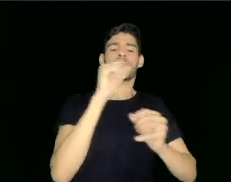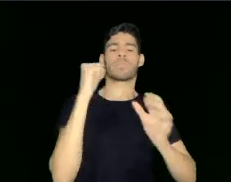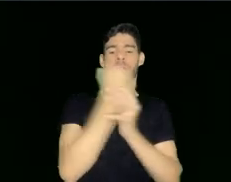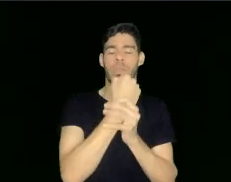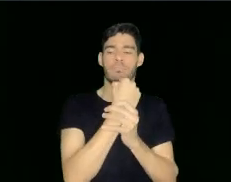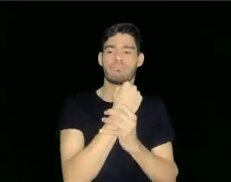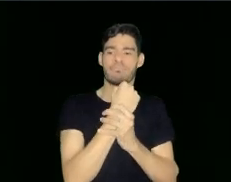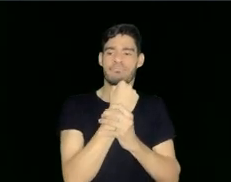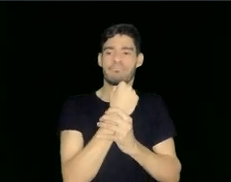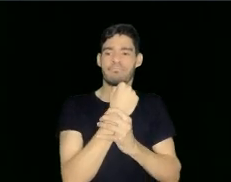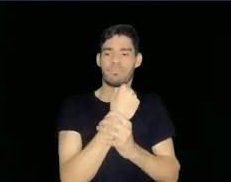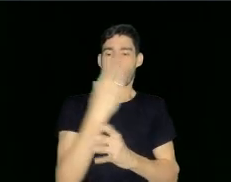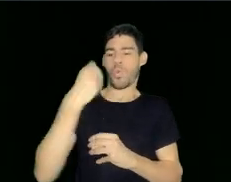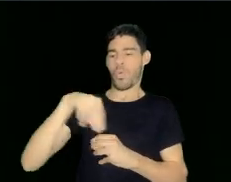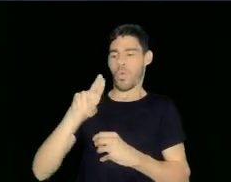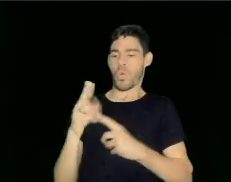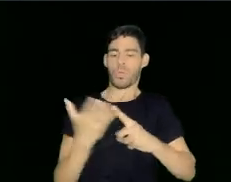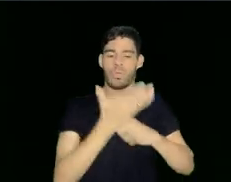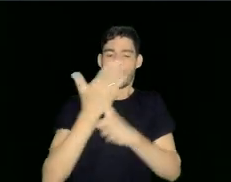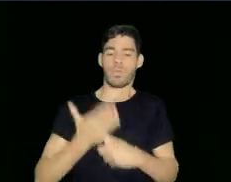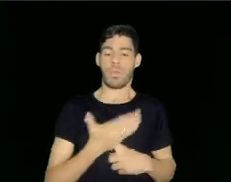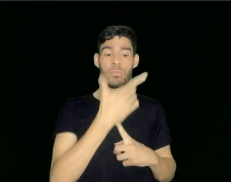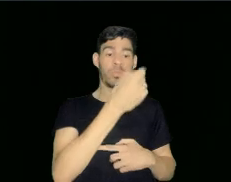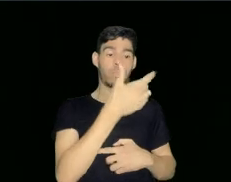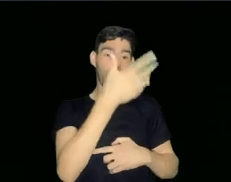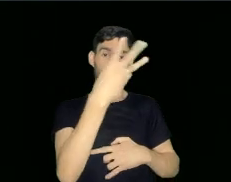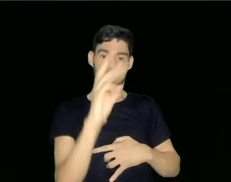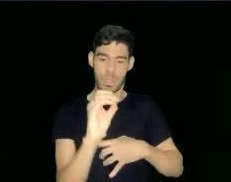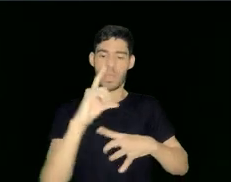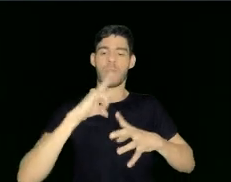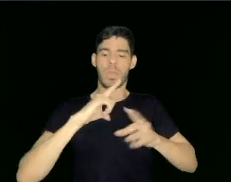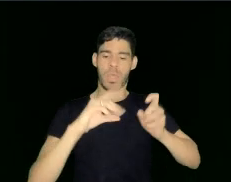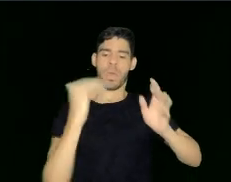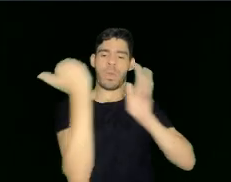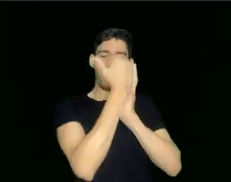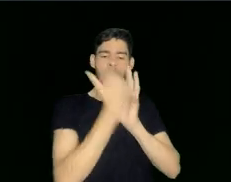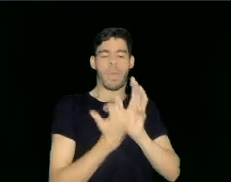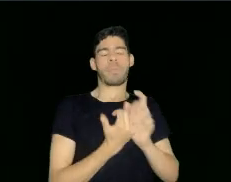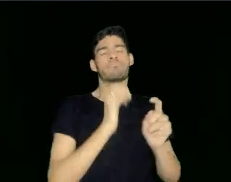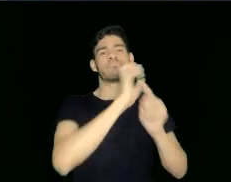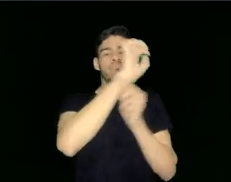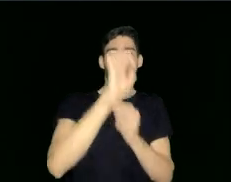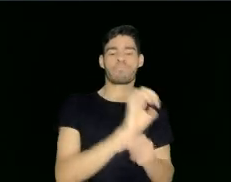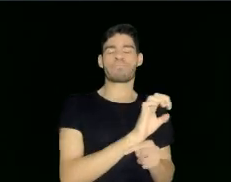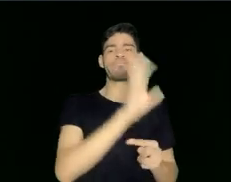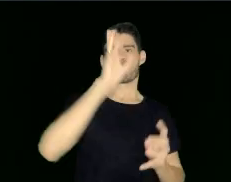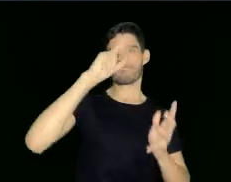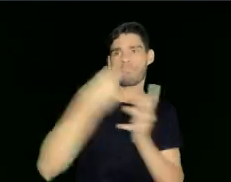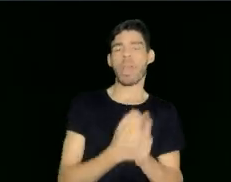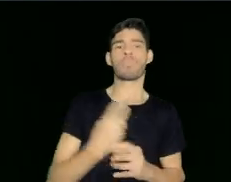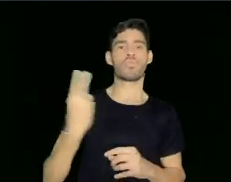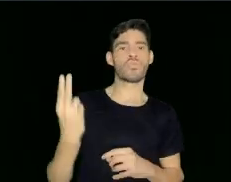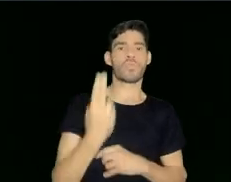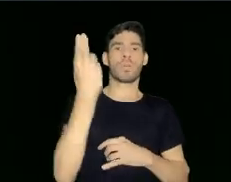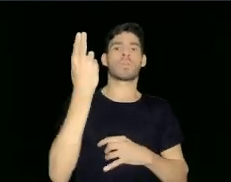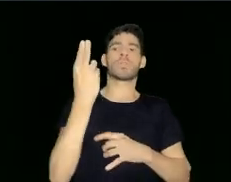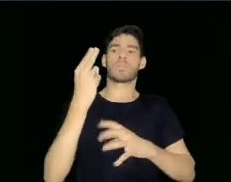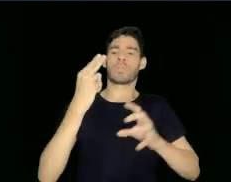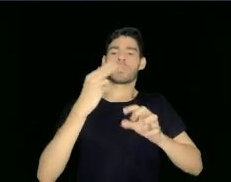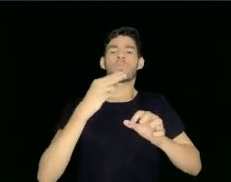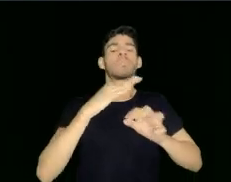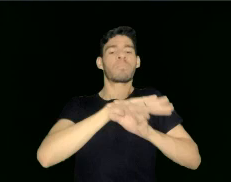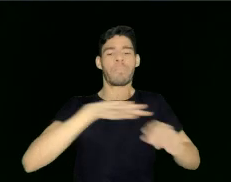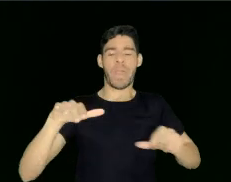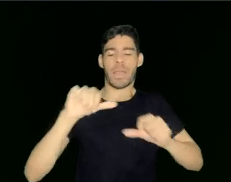Ademais, os Objetivos de Desenvolvimento Sustentável das Nações Unidas e a Agenda 2030 prevêem que os estados devem